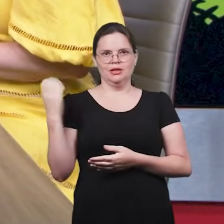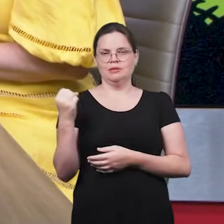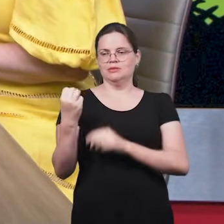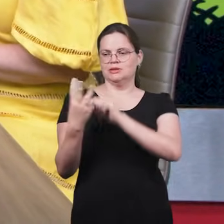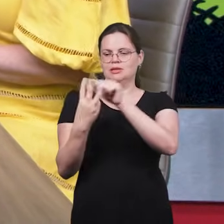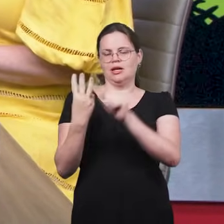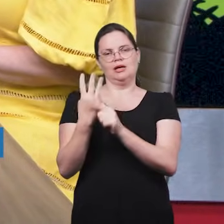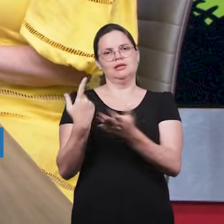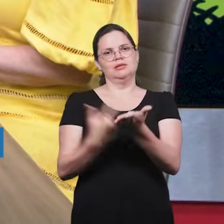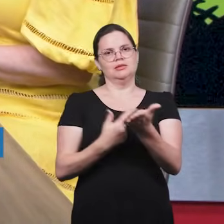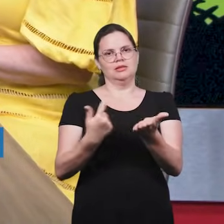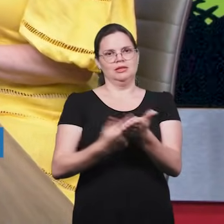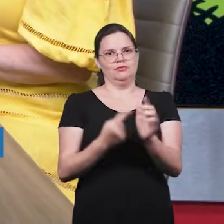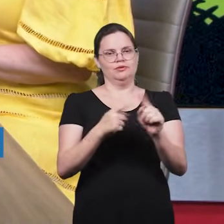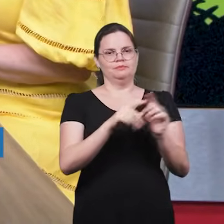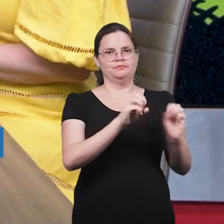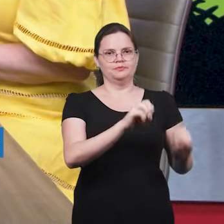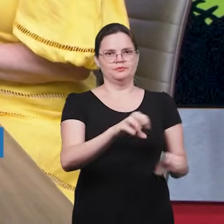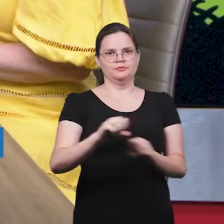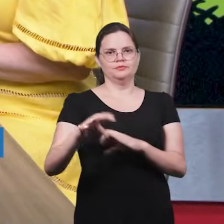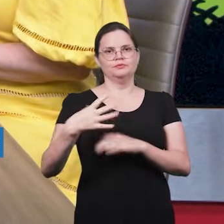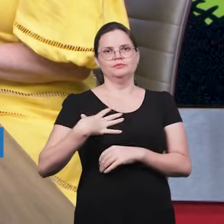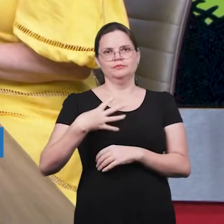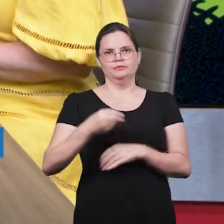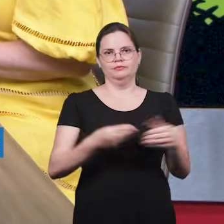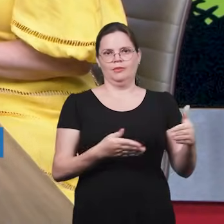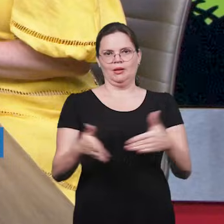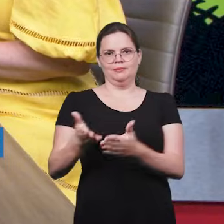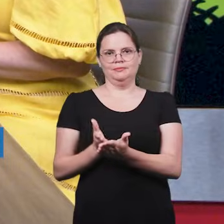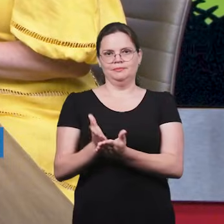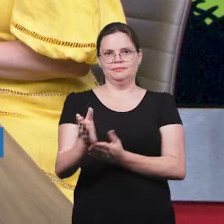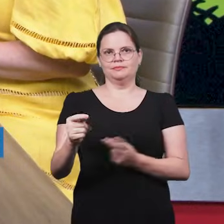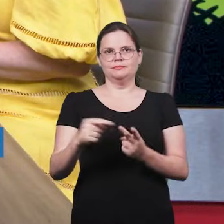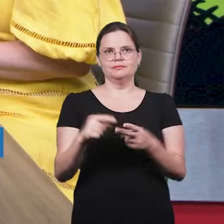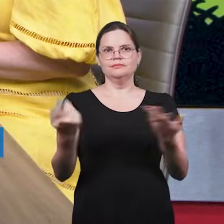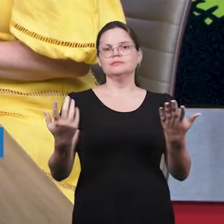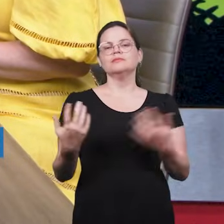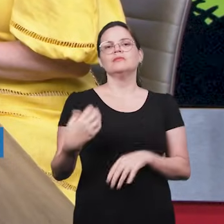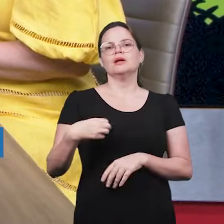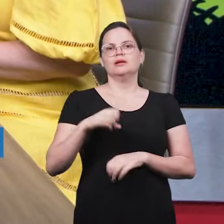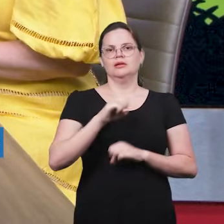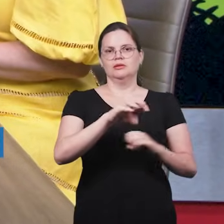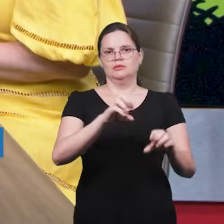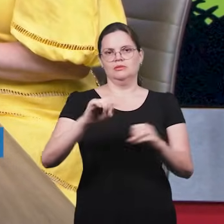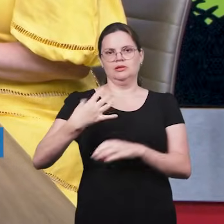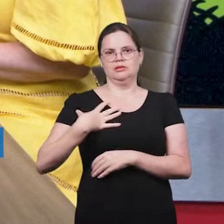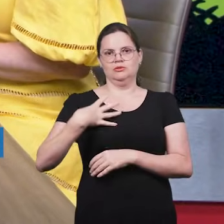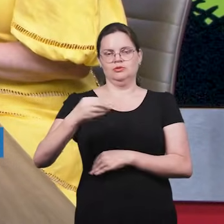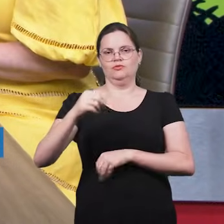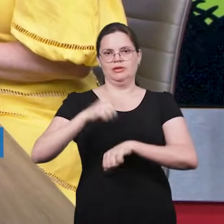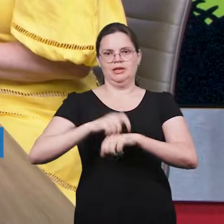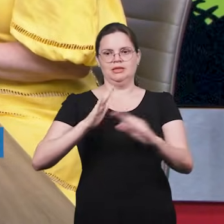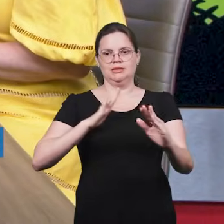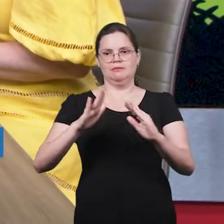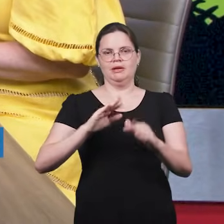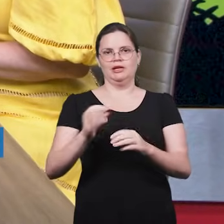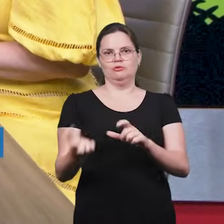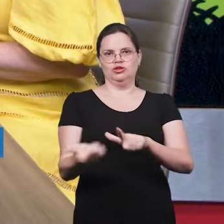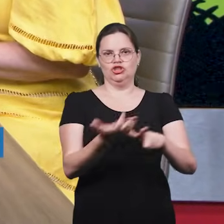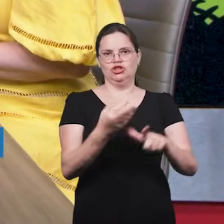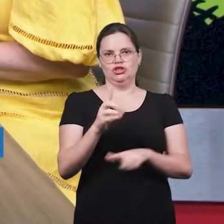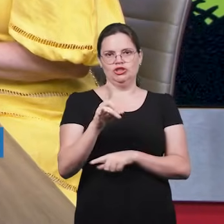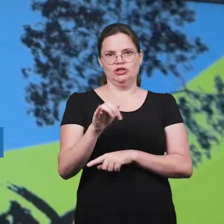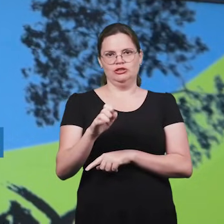livros: Educação dos Filhos no Caminho, Educação dos Filhos na Era Digital e o mais recente, Educação dos Filhos